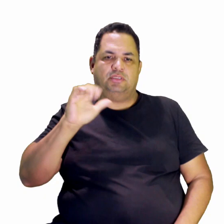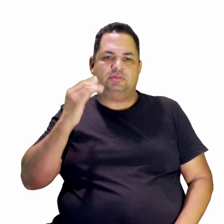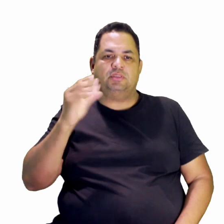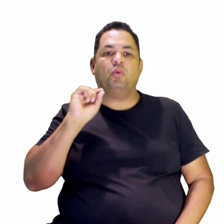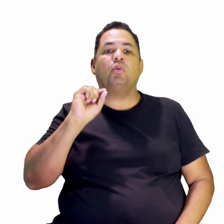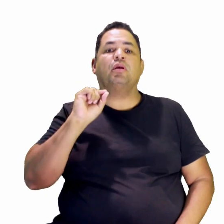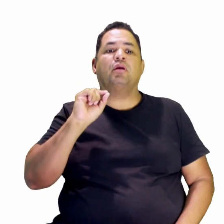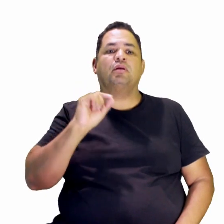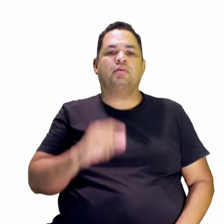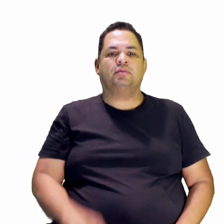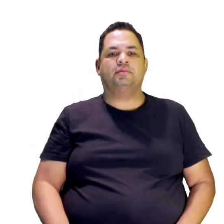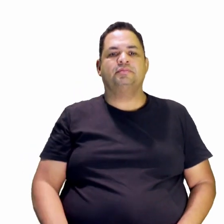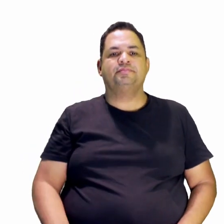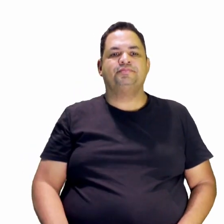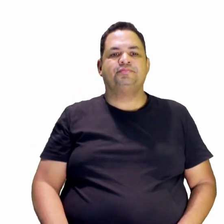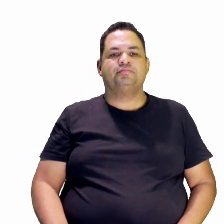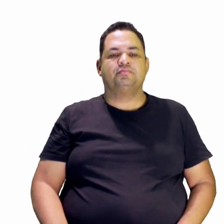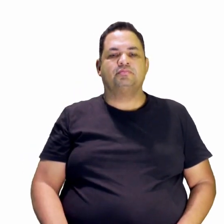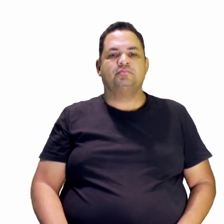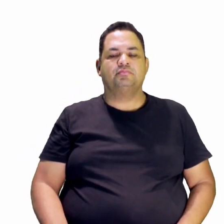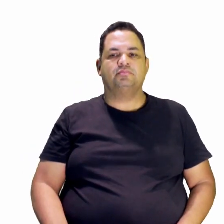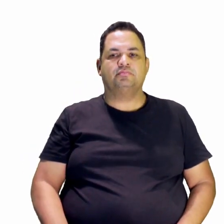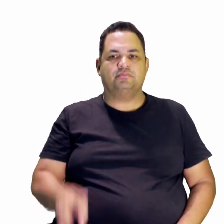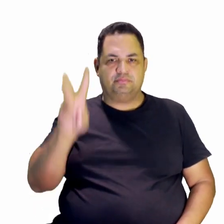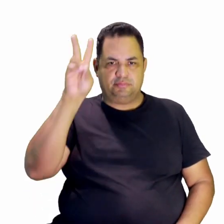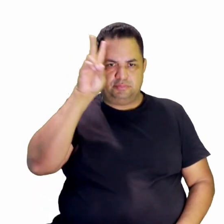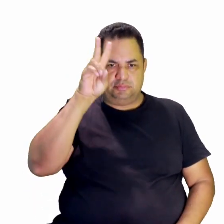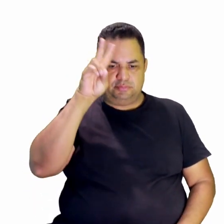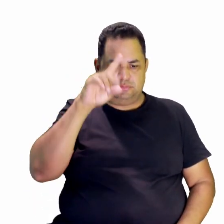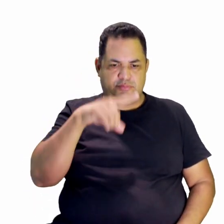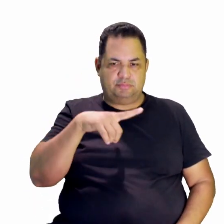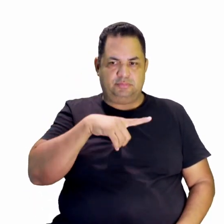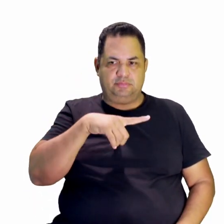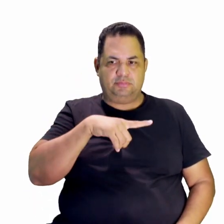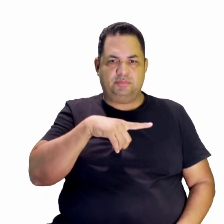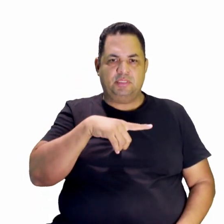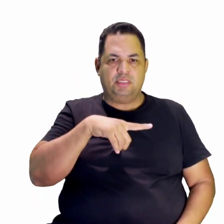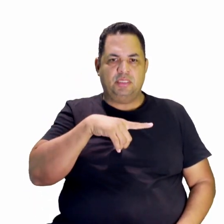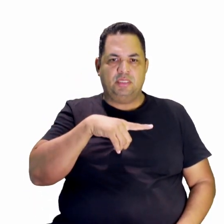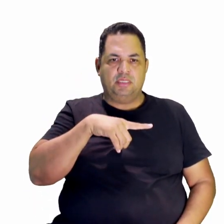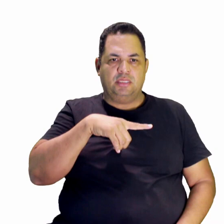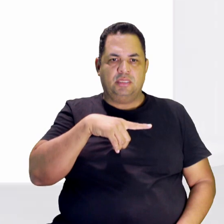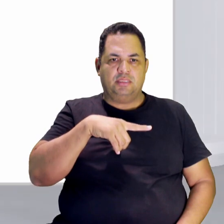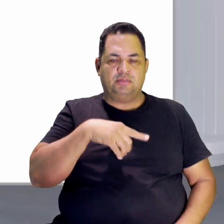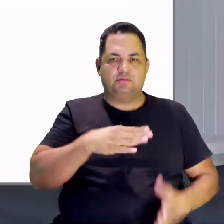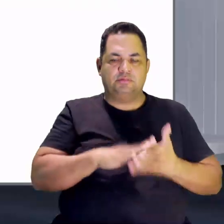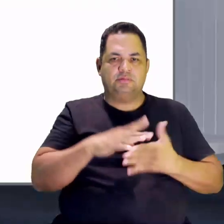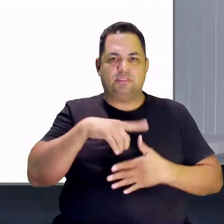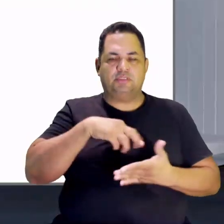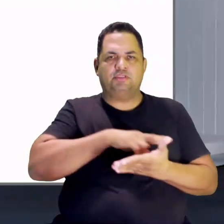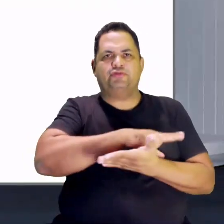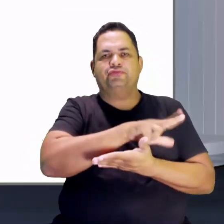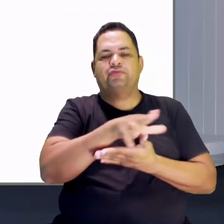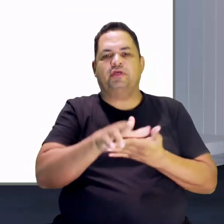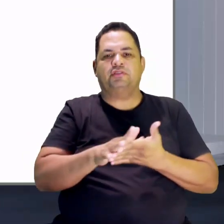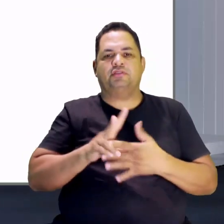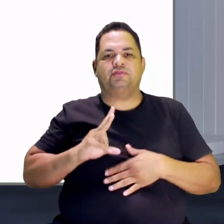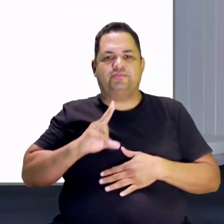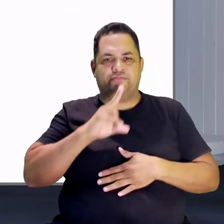quê? Lembrando, pessoal, que é o seguinte, as forças, você pode ter várias forças,